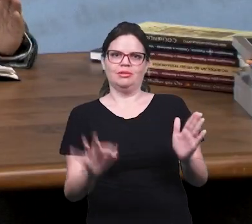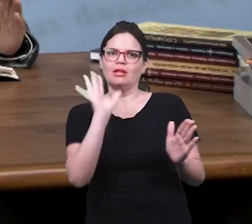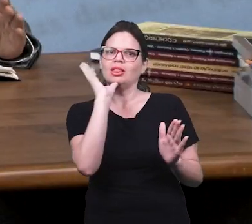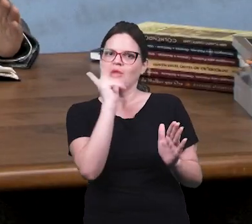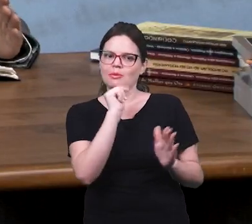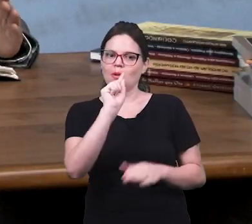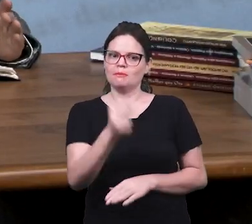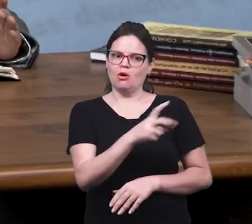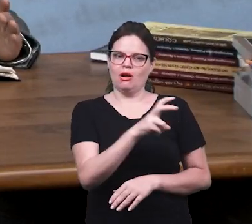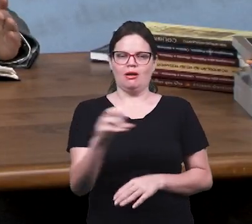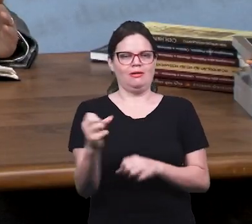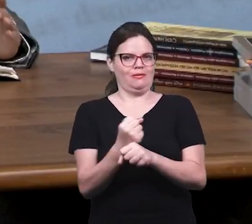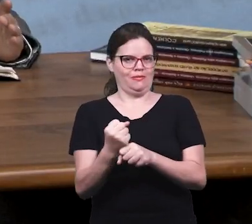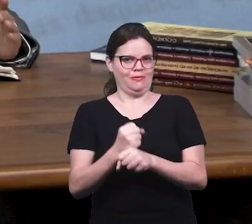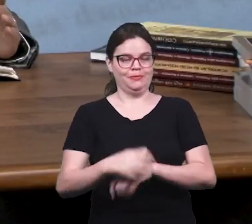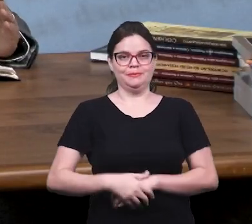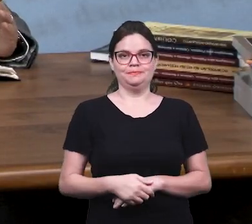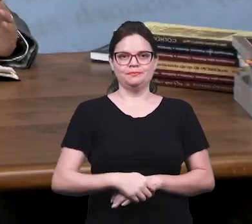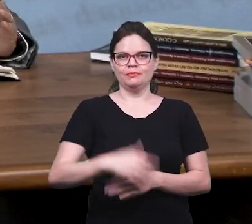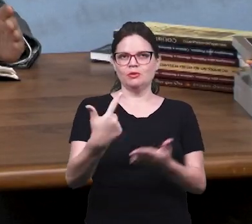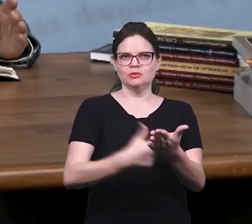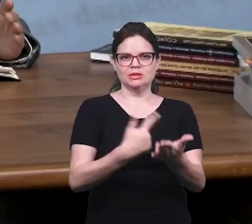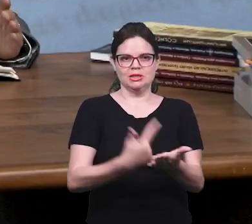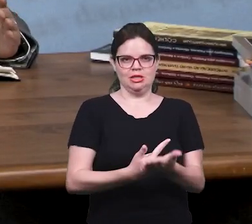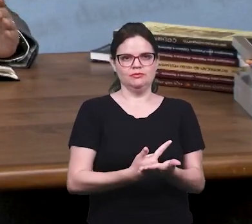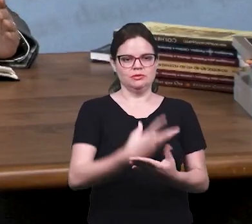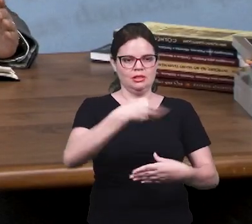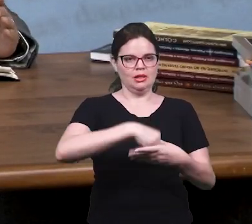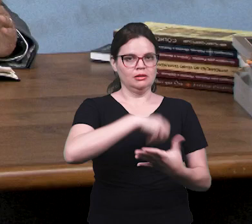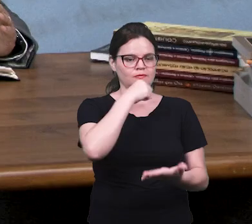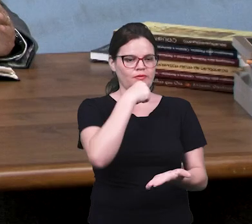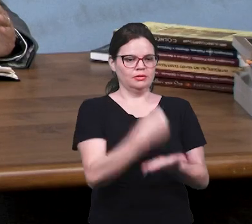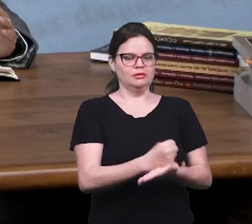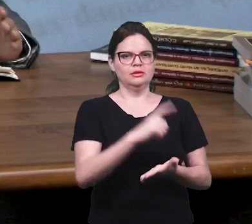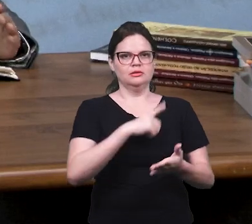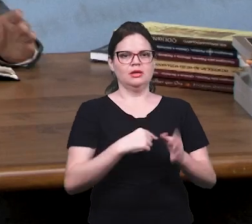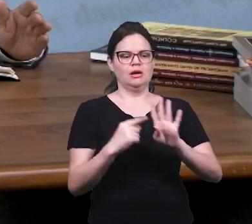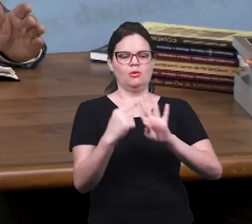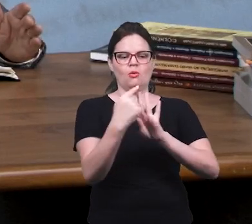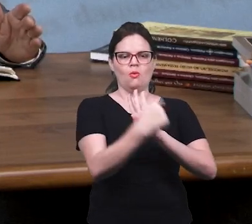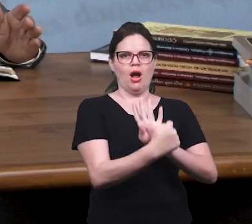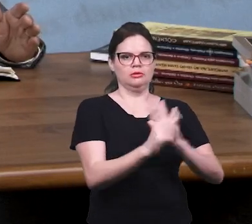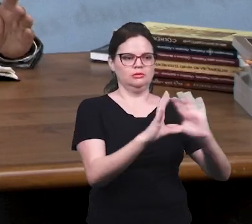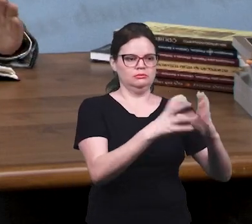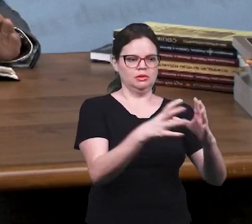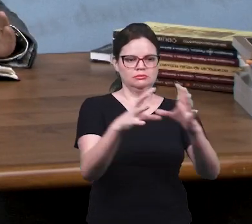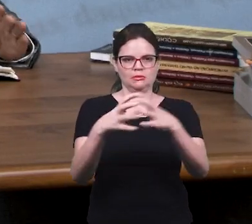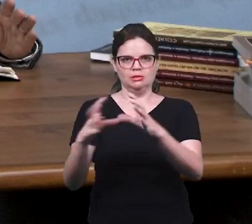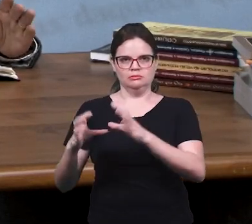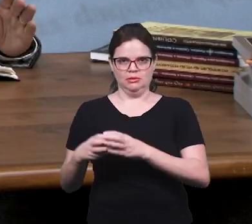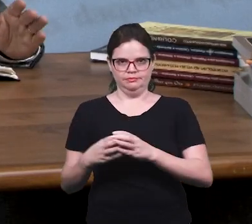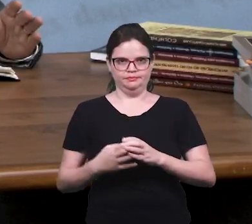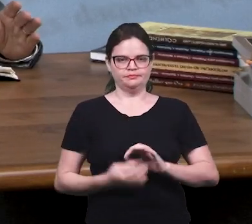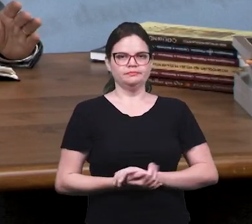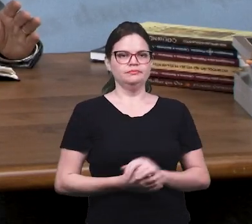Os livros do Antigo Testamento têm sido modernamente divididos em 4 grupos. 5